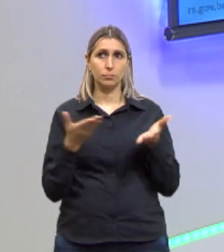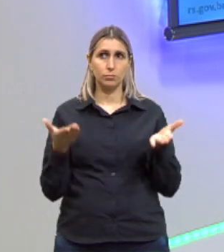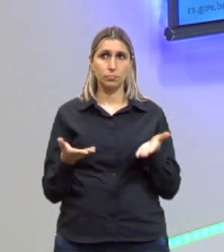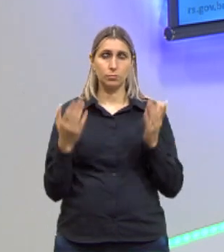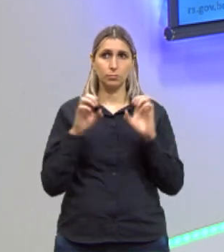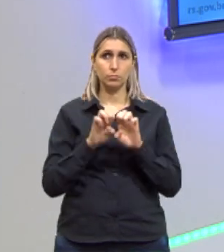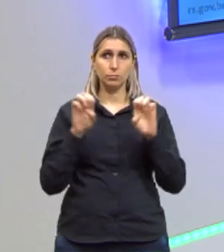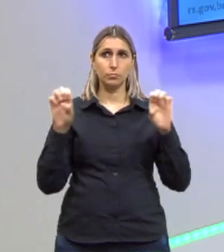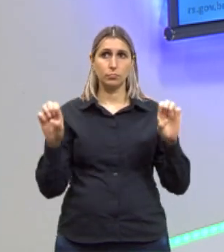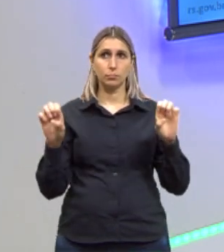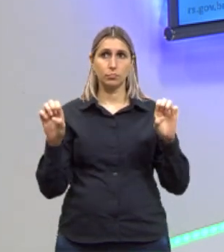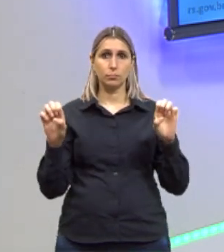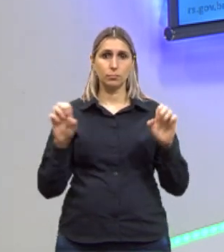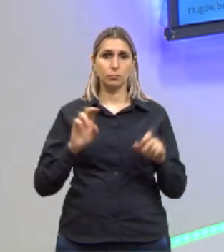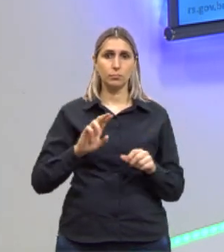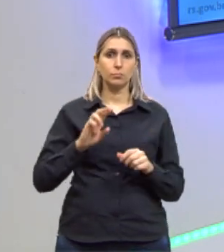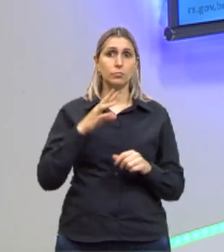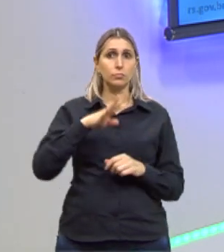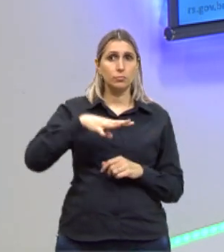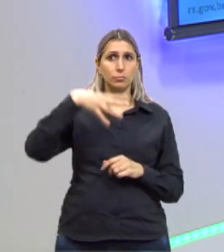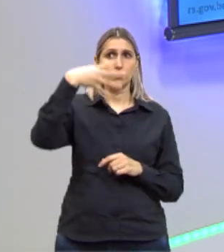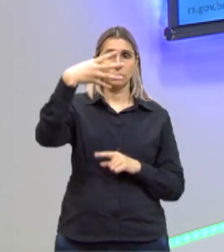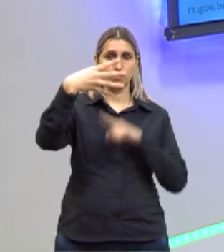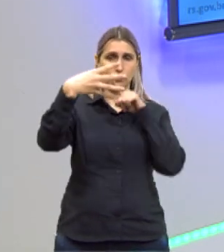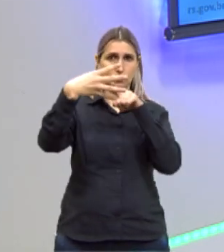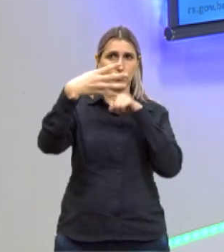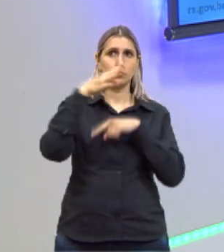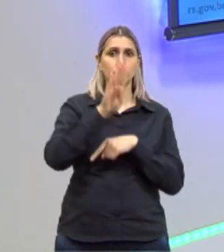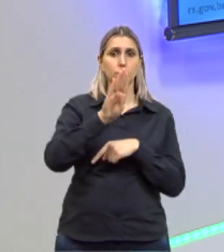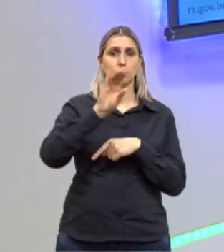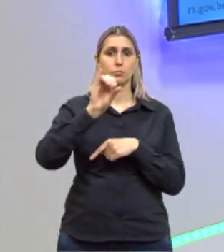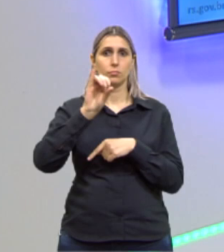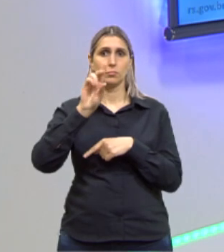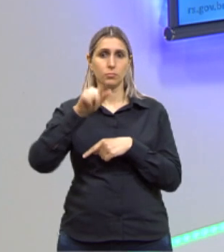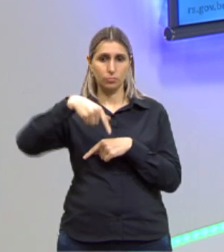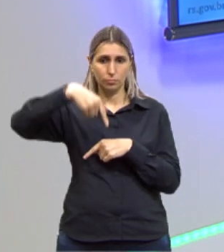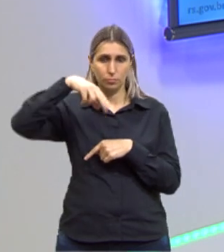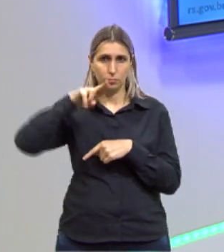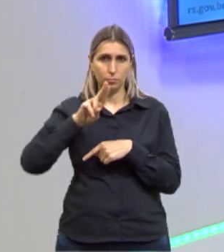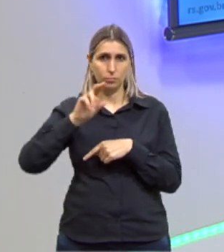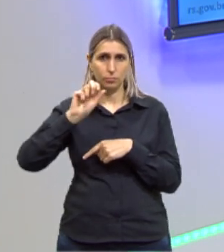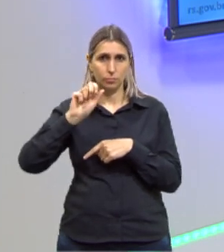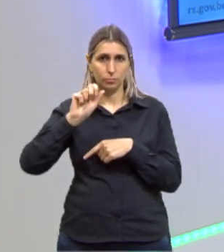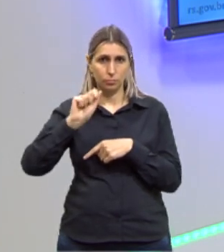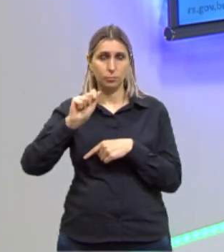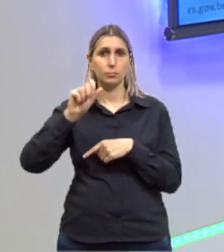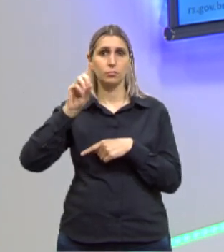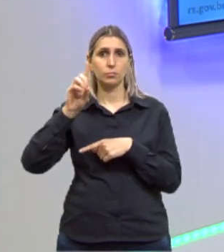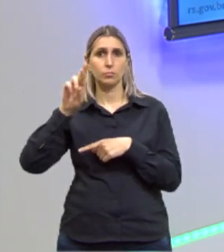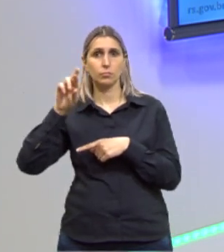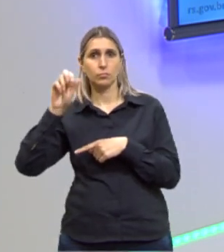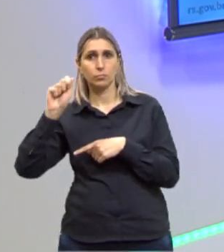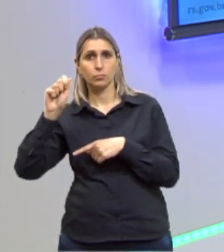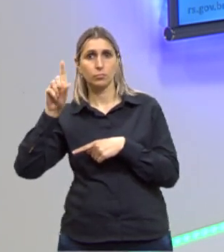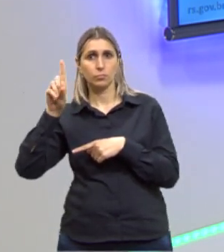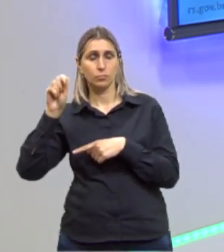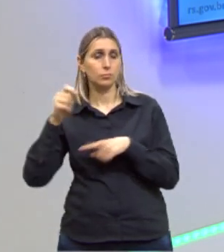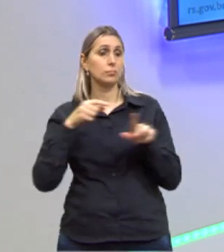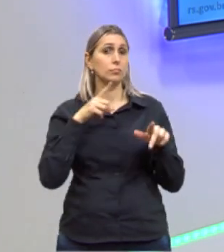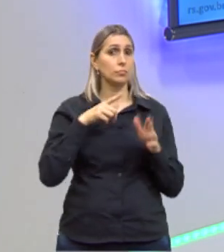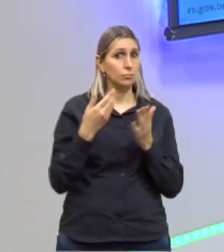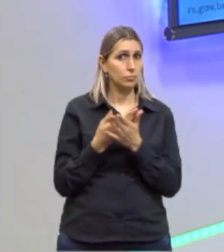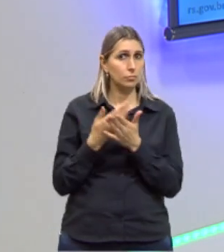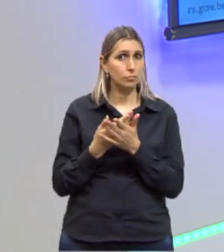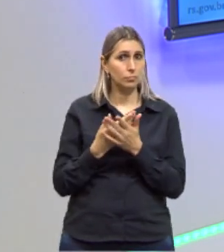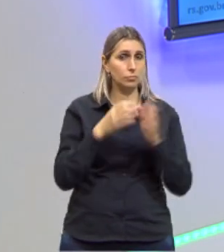as equações biquadradas. Certo? Então, as equações irracionais que nós estávamos vendo